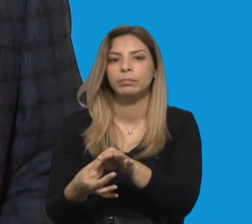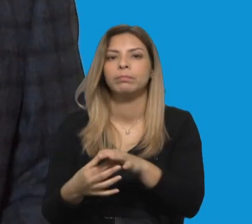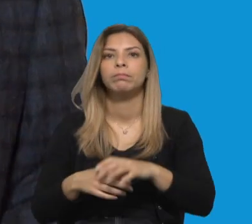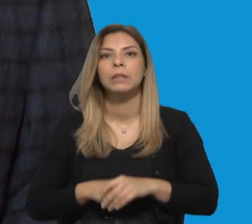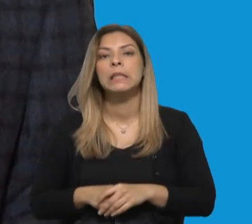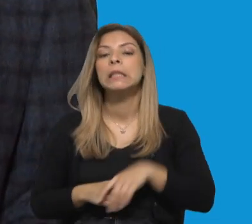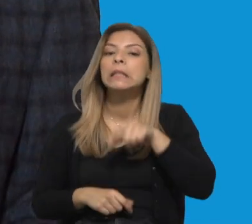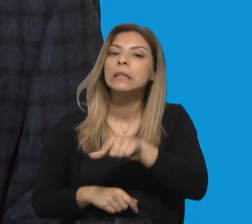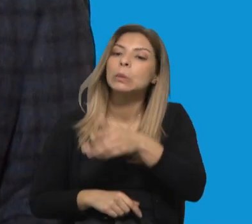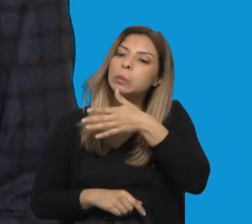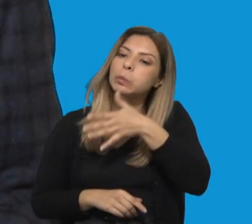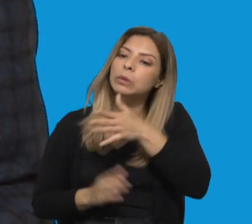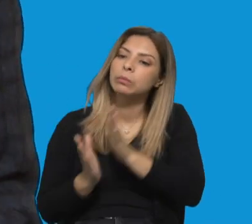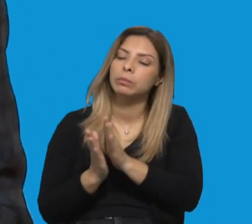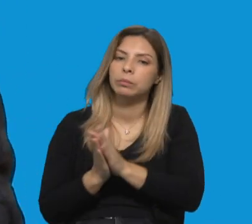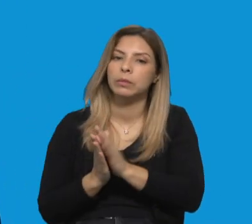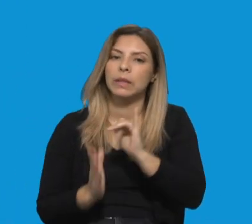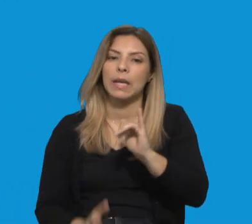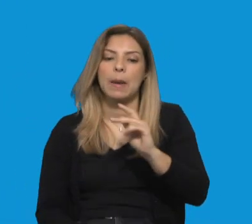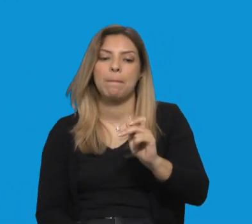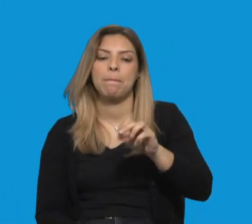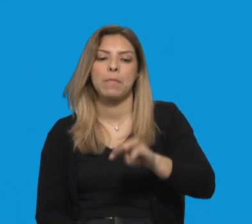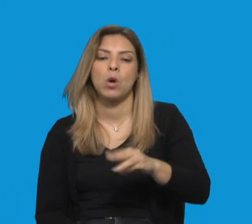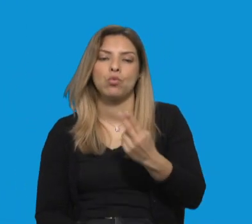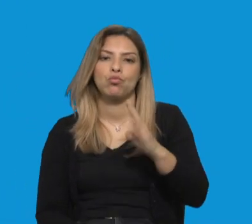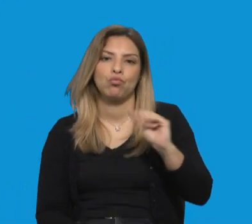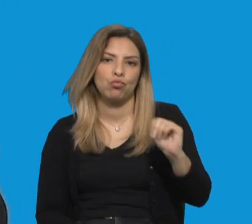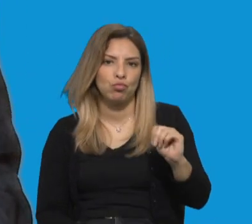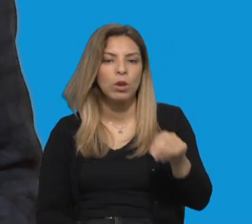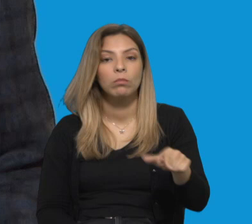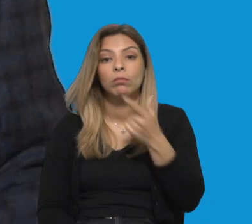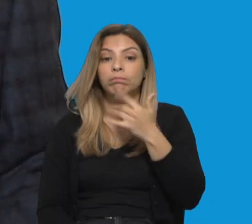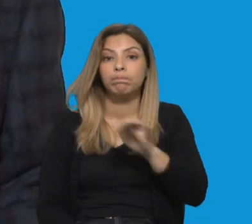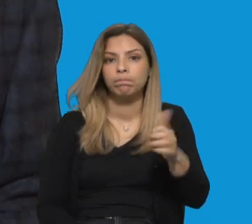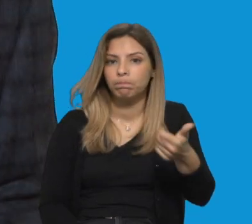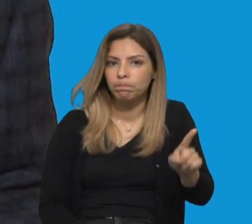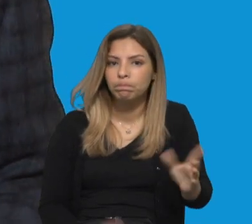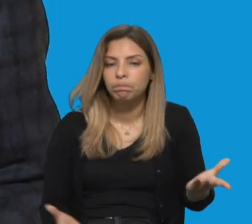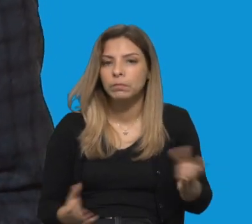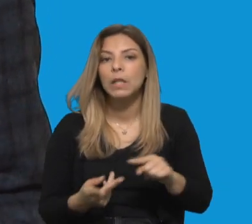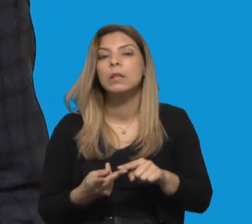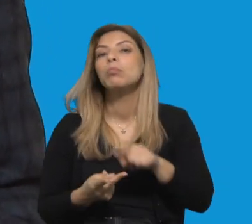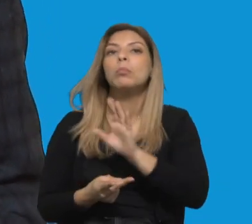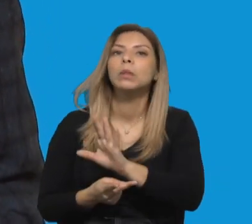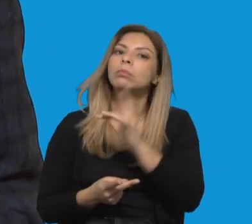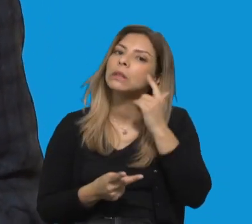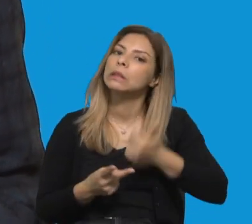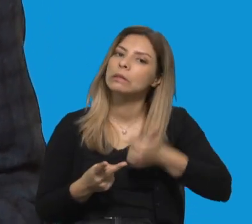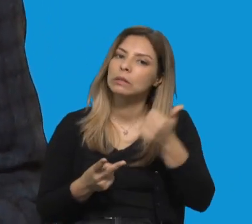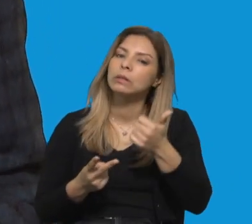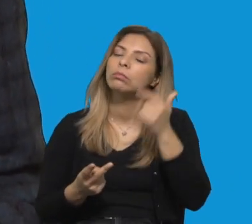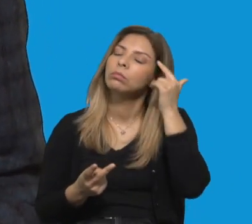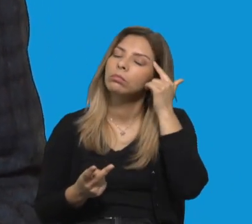que os discípulos de Emaús acerca da esperança dizem é também para nós muito significativo.